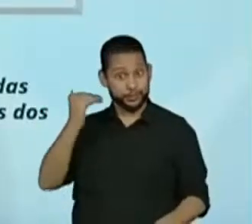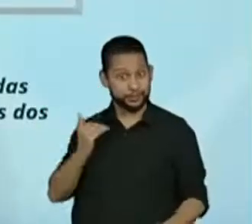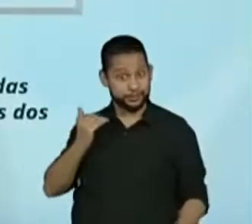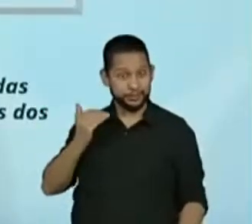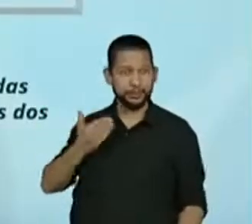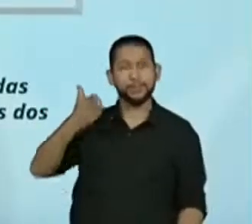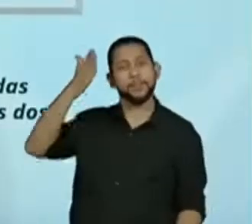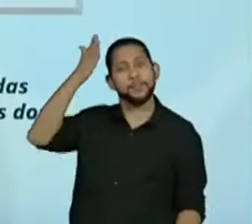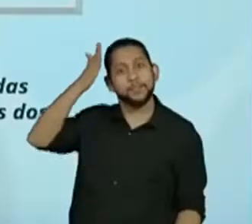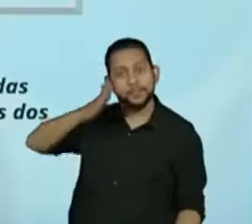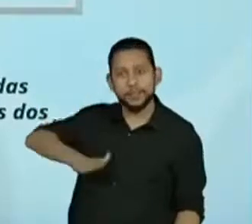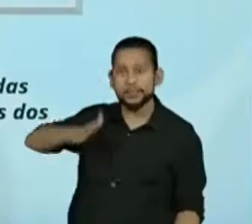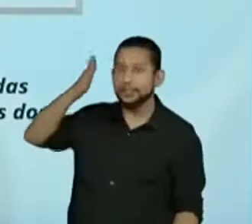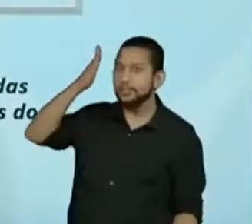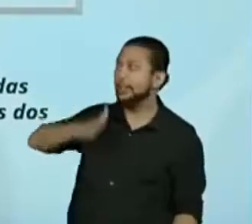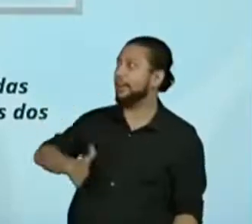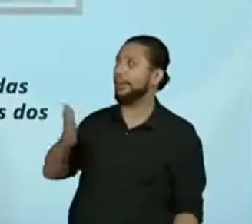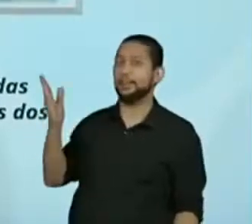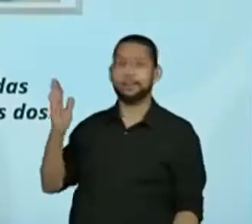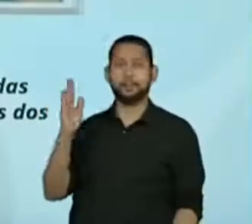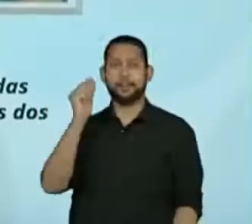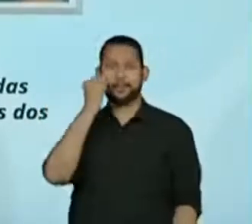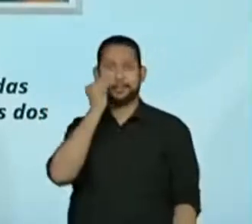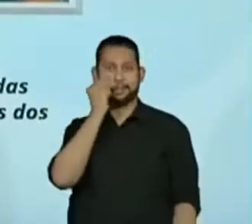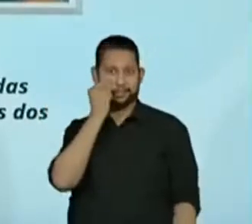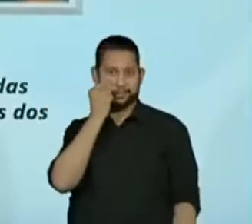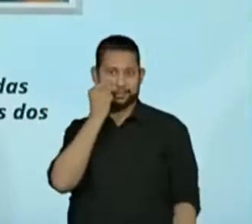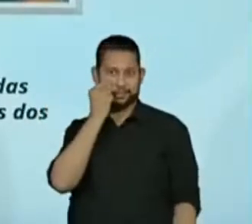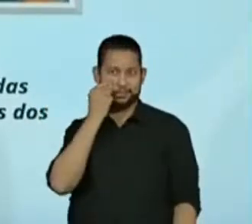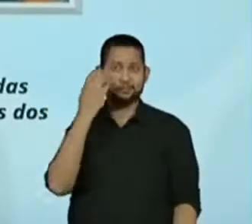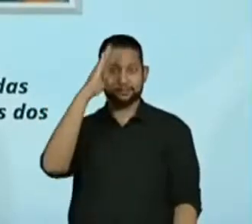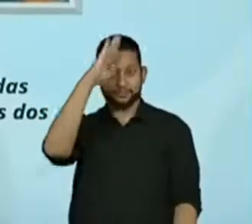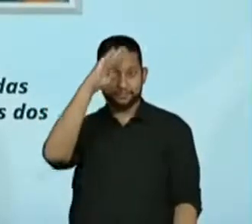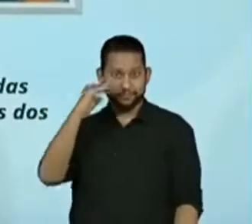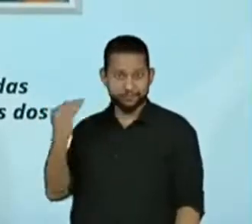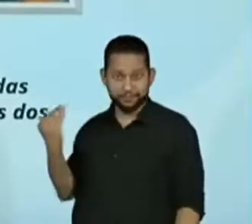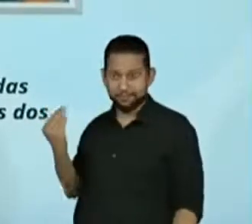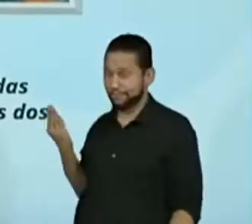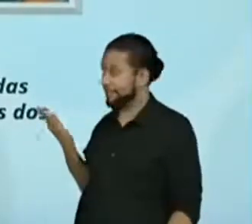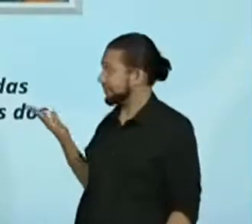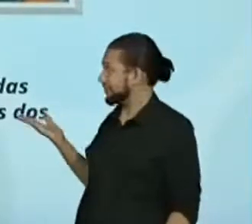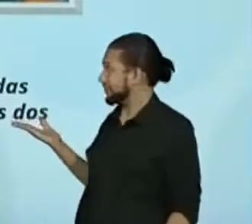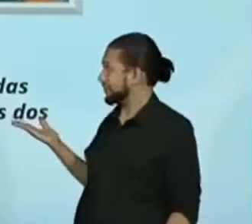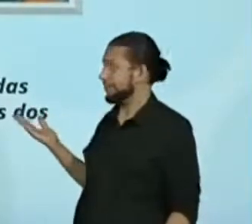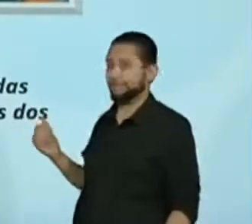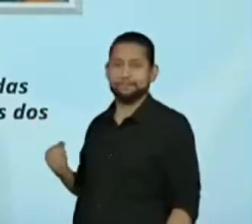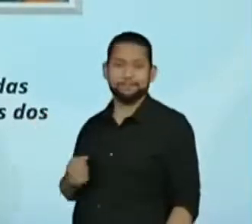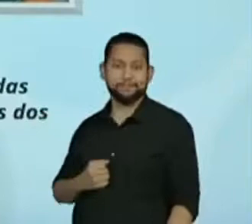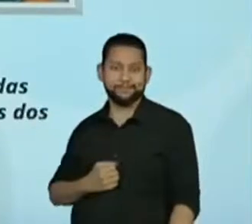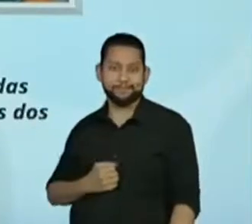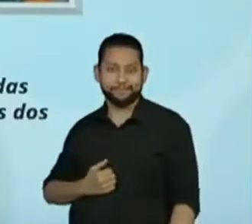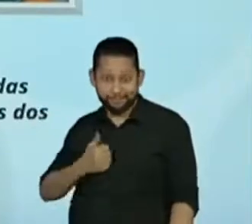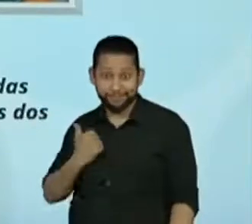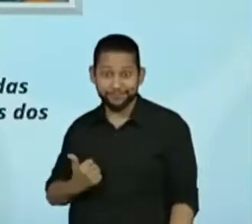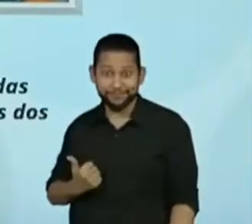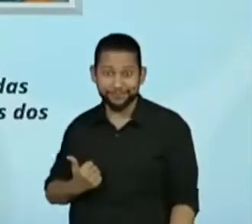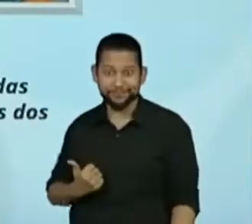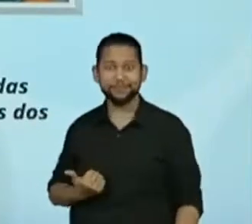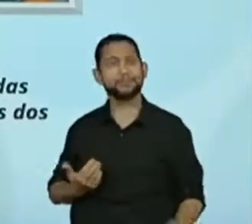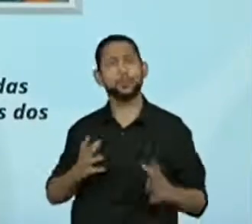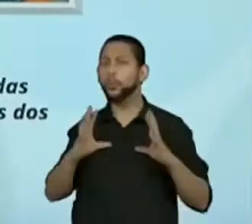professora Franciele professora Aline e professora Regiane Taveira